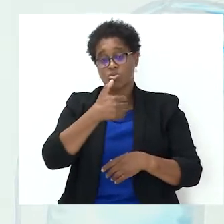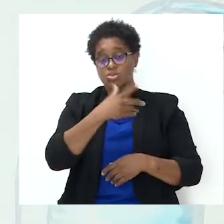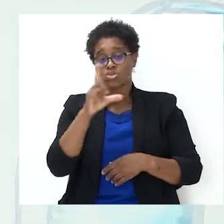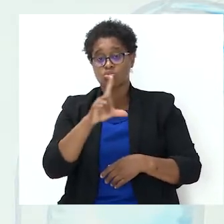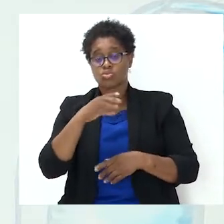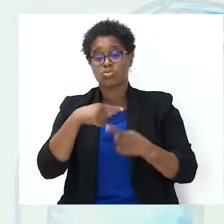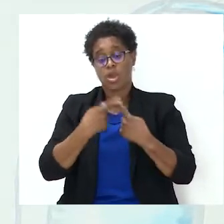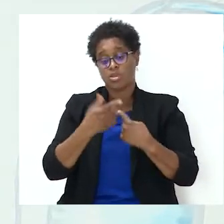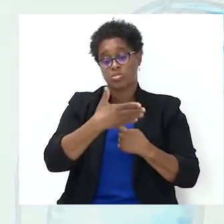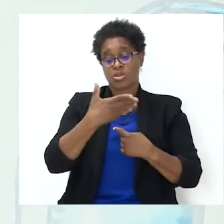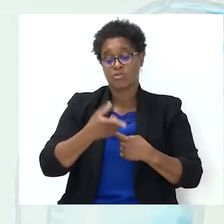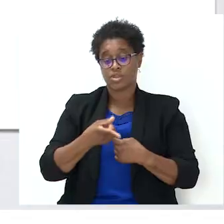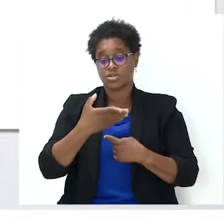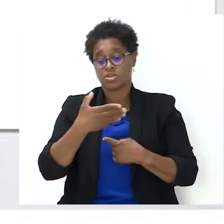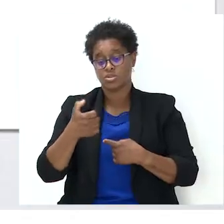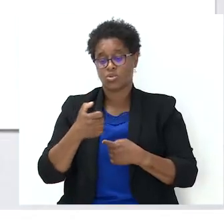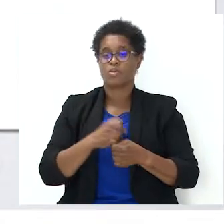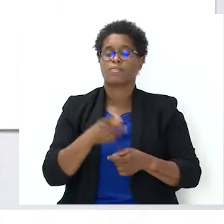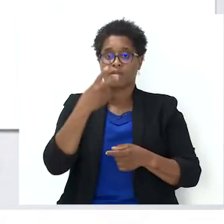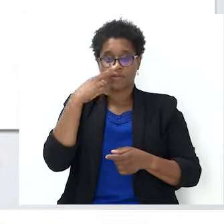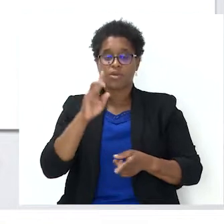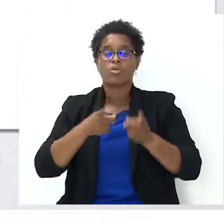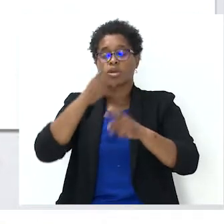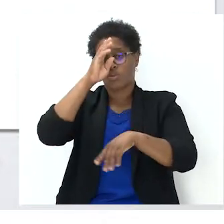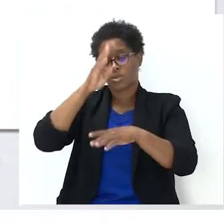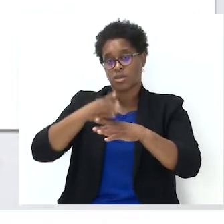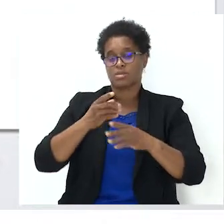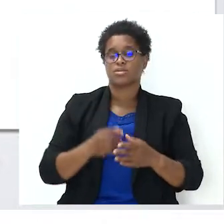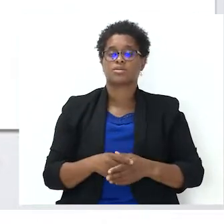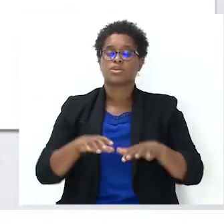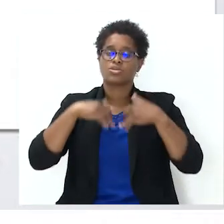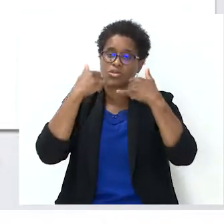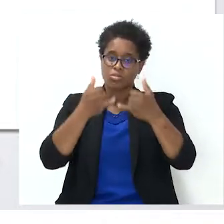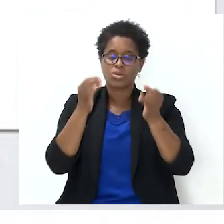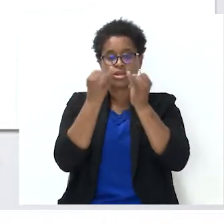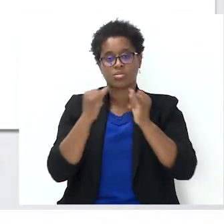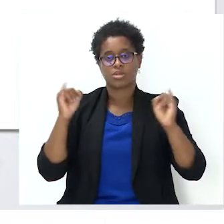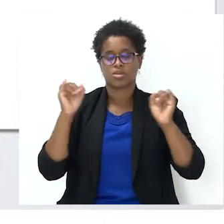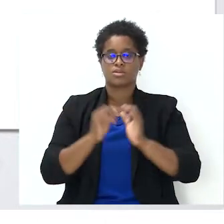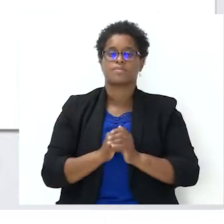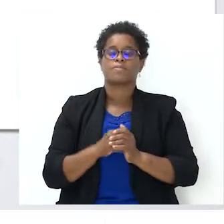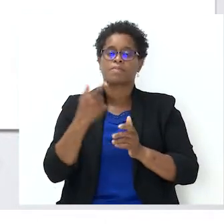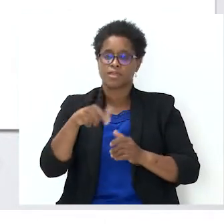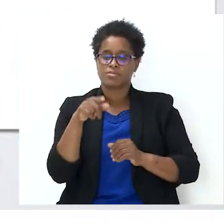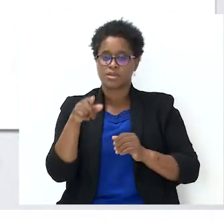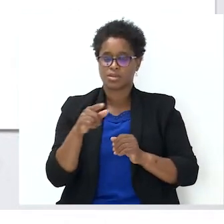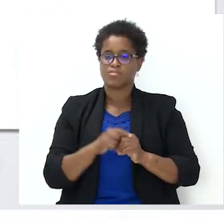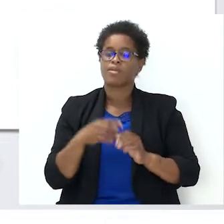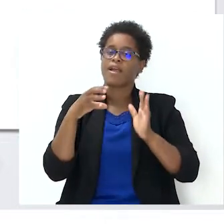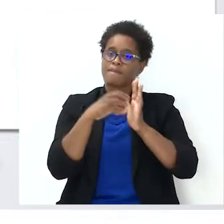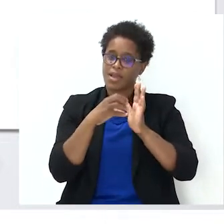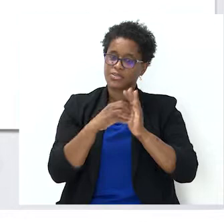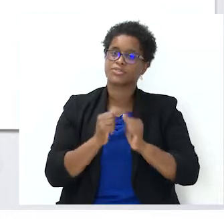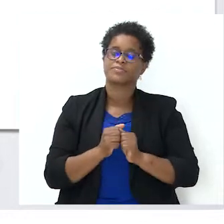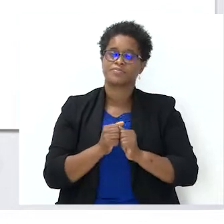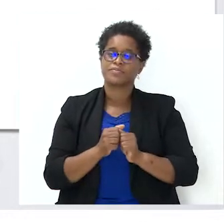de 1975. Vamos ver o que acontece depois da independência. Temos aqui a